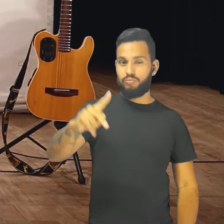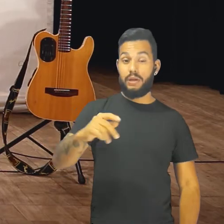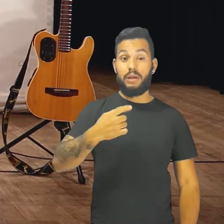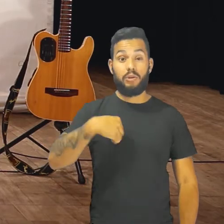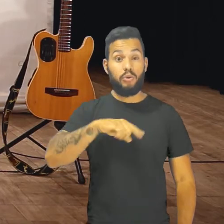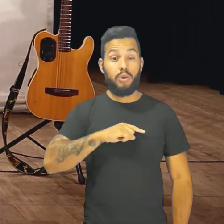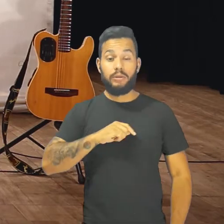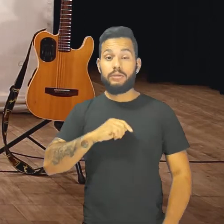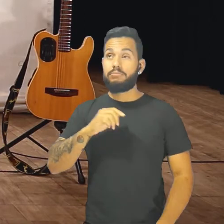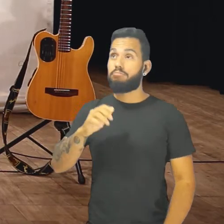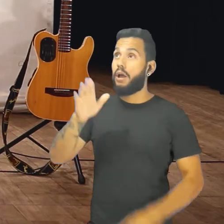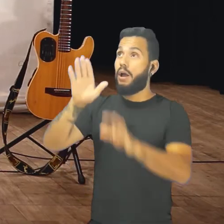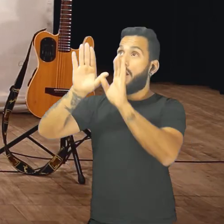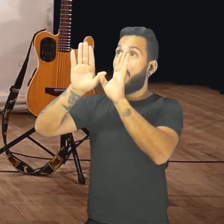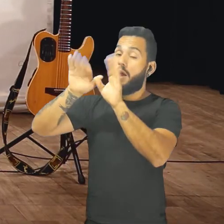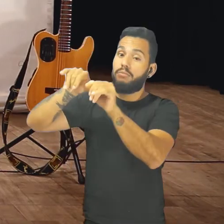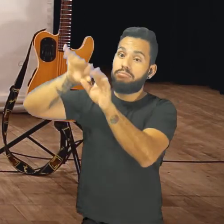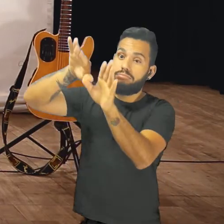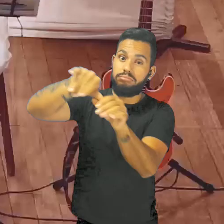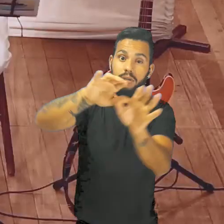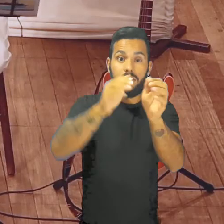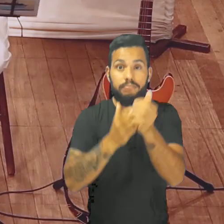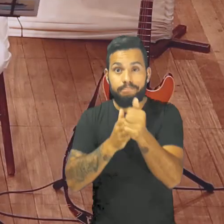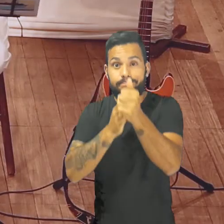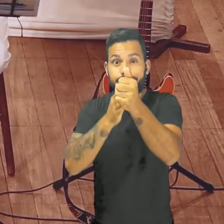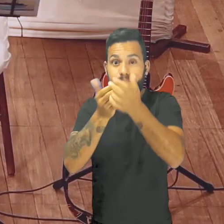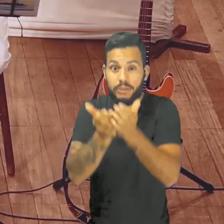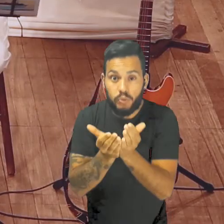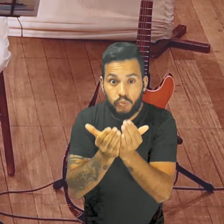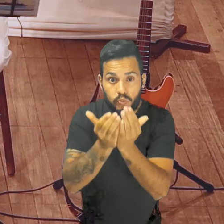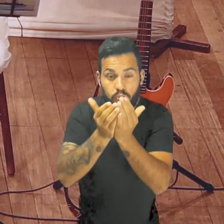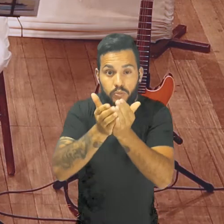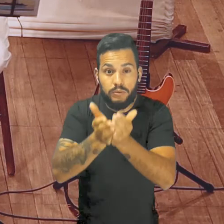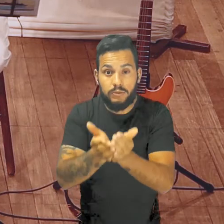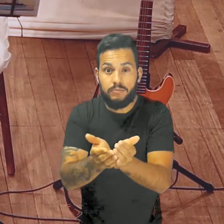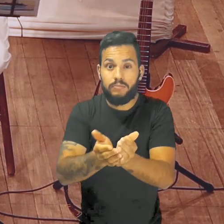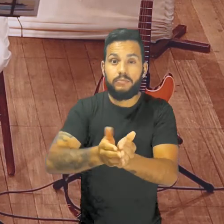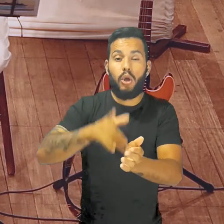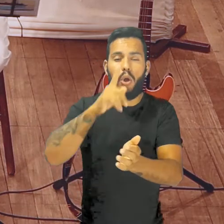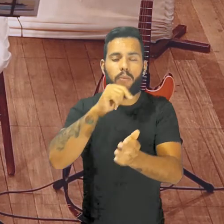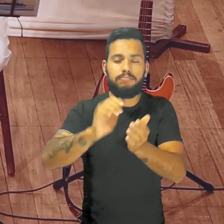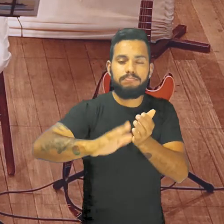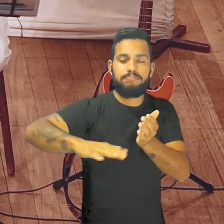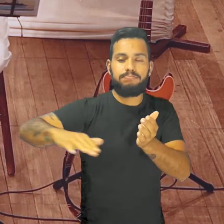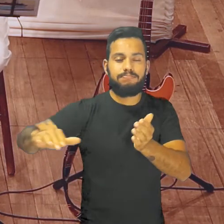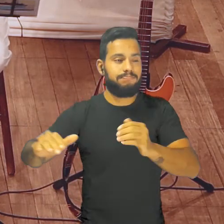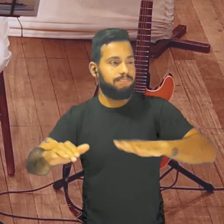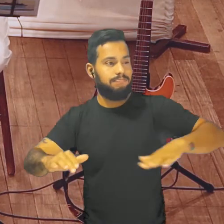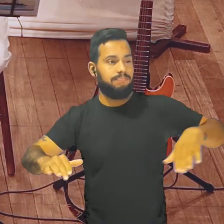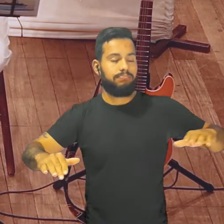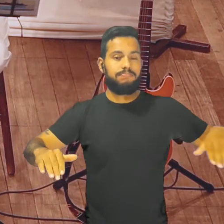pela Aurorinha. Assim que as águas se acalmaram pelos rios da Amazônia, até chegar ao Oiapoque,